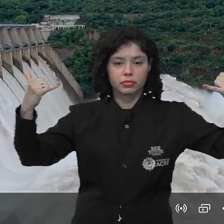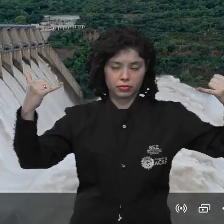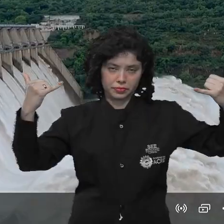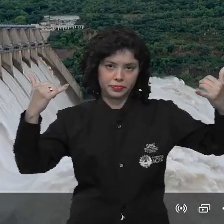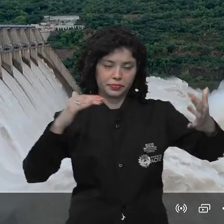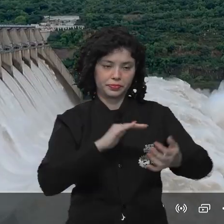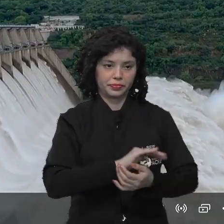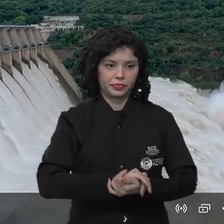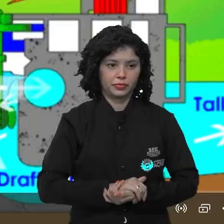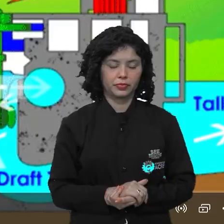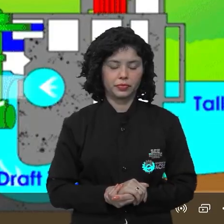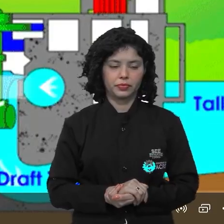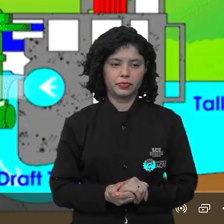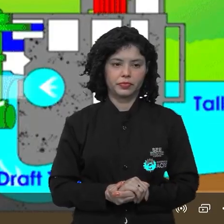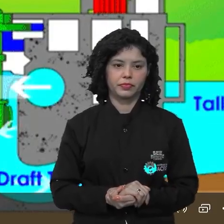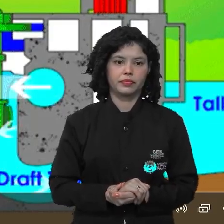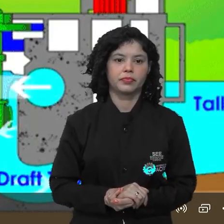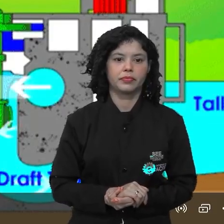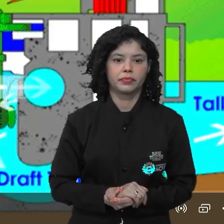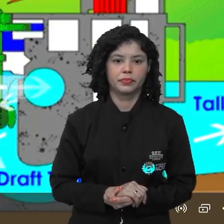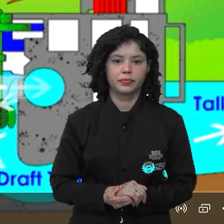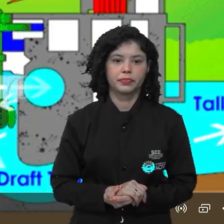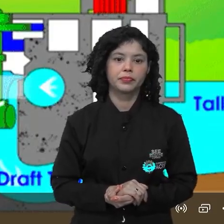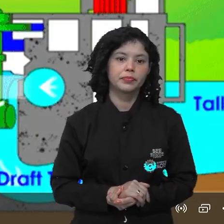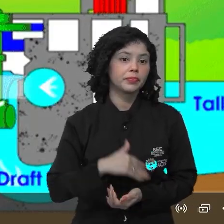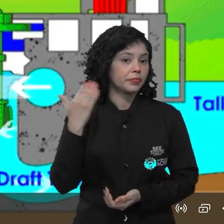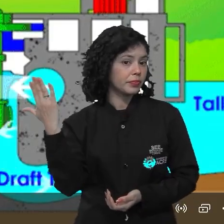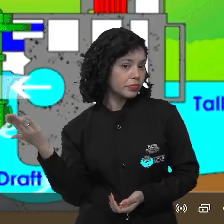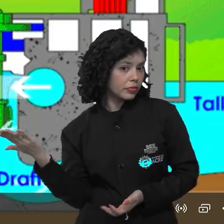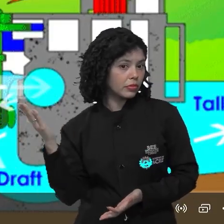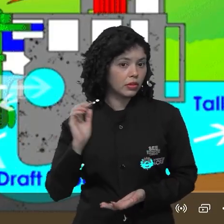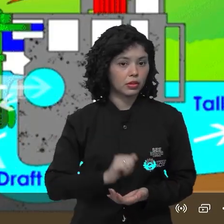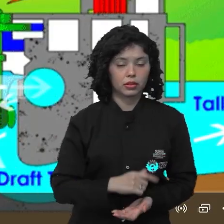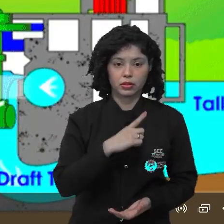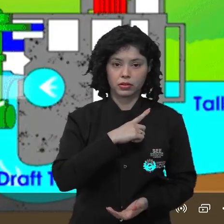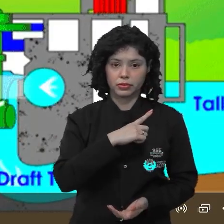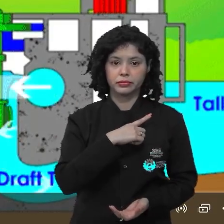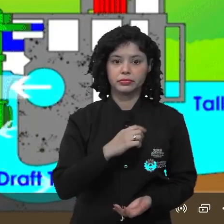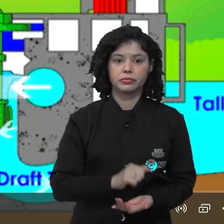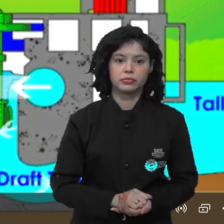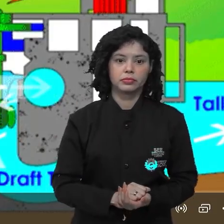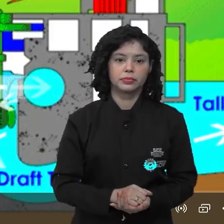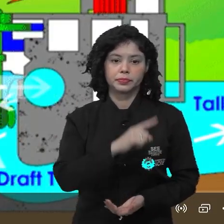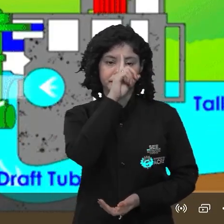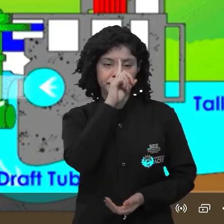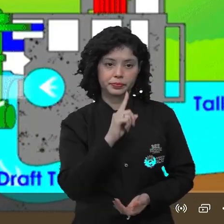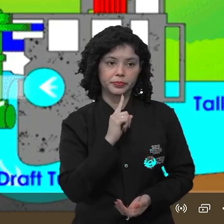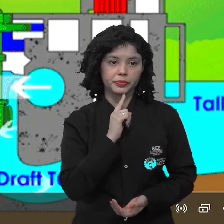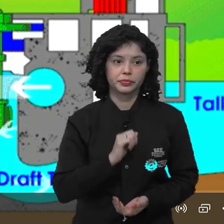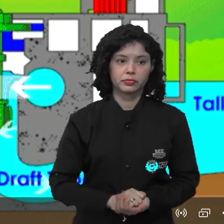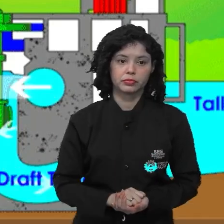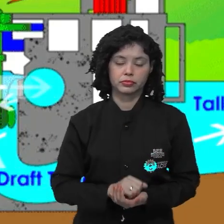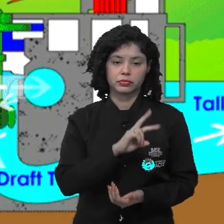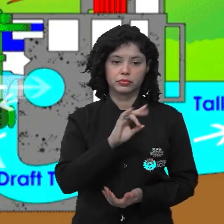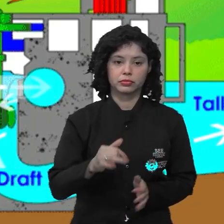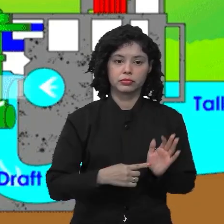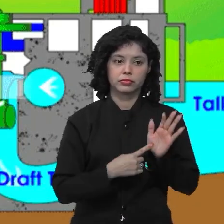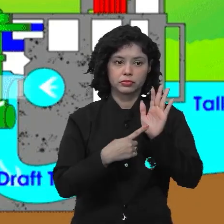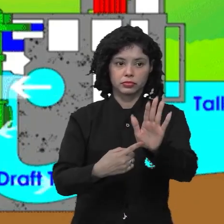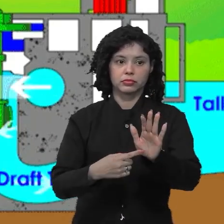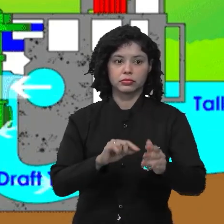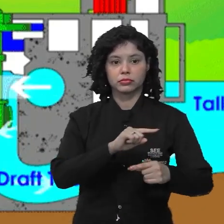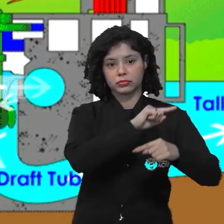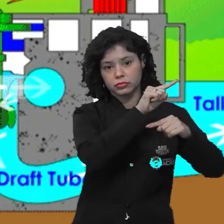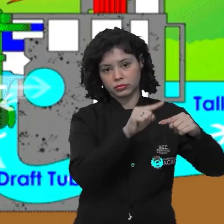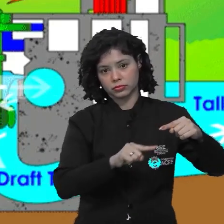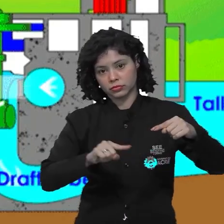vai ser transformada em energia elétrica. Então, aqui, ó, a gente tem essa imagem que vai mostrar isso, ó. Então,